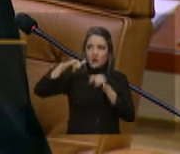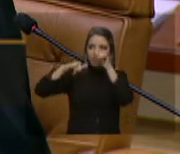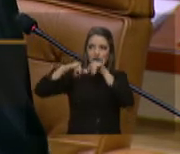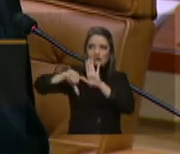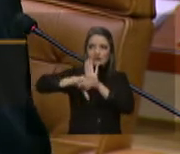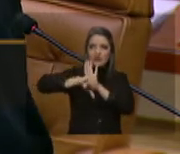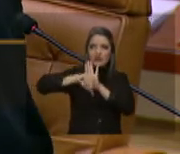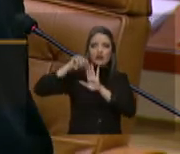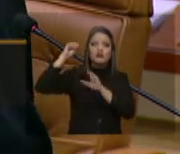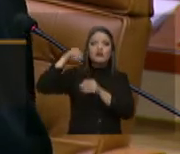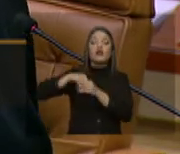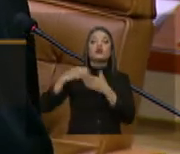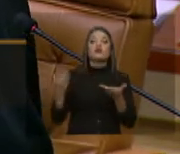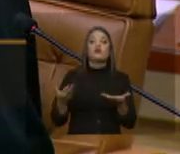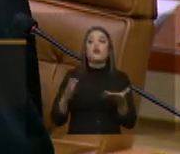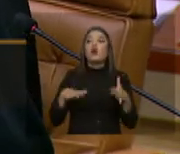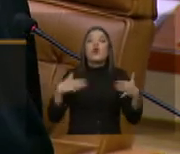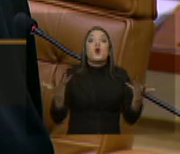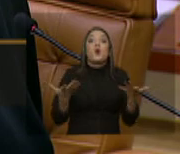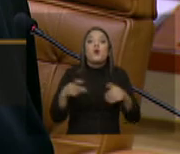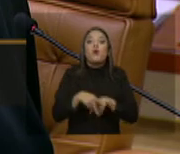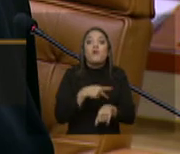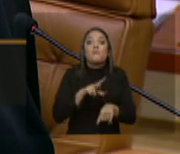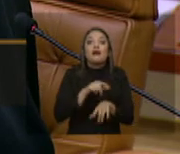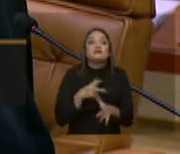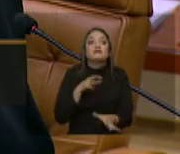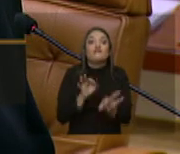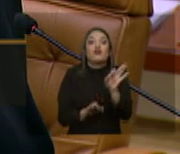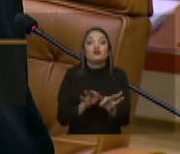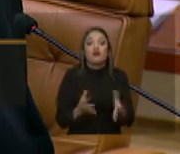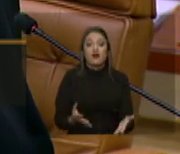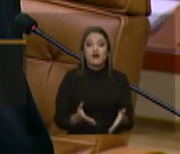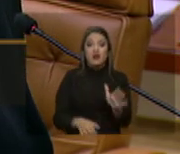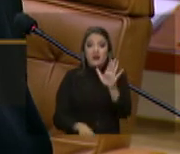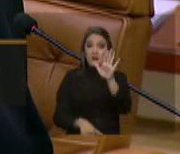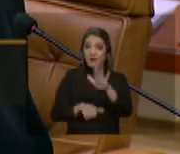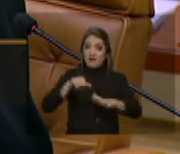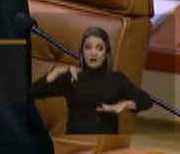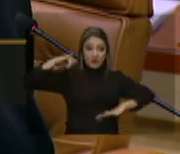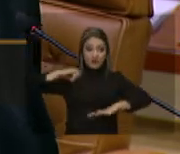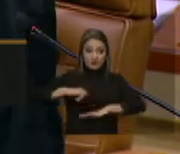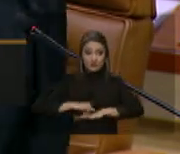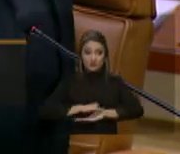é o país competente é o primeiro aeroporto tem que pousar a informação